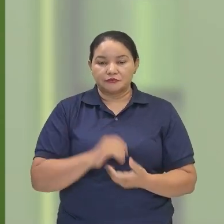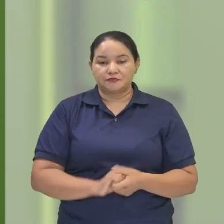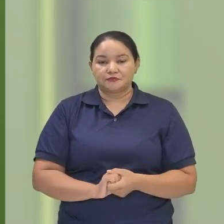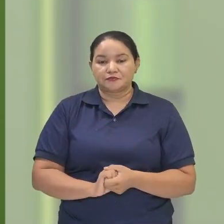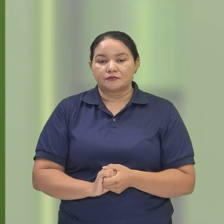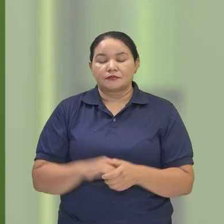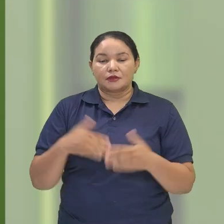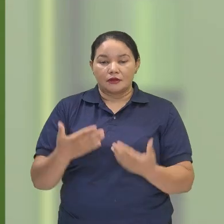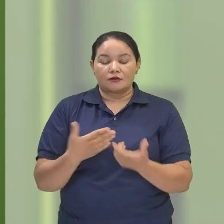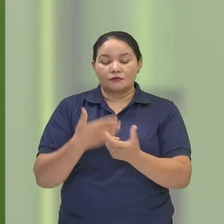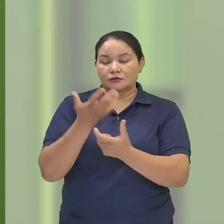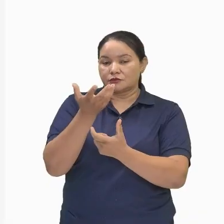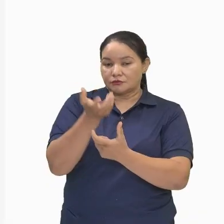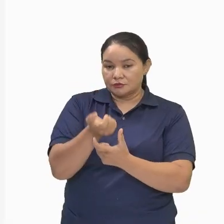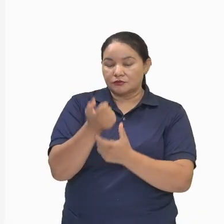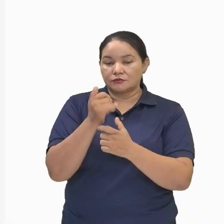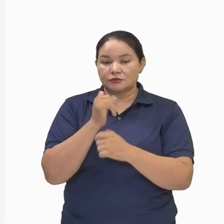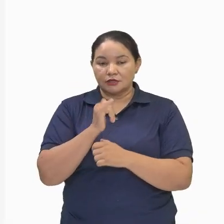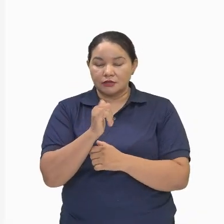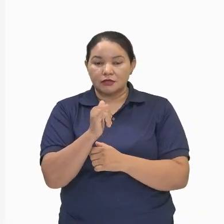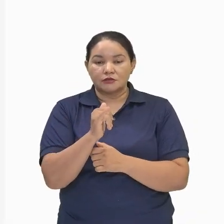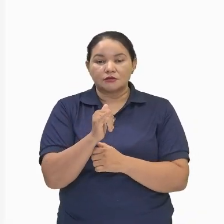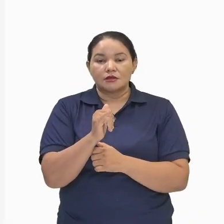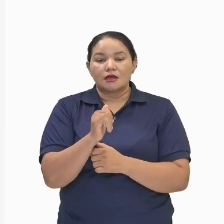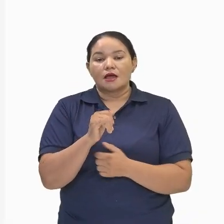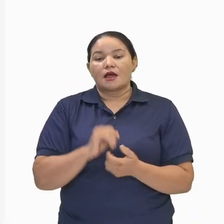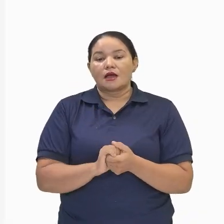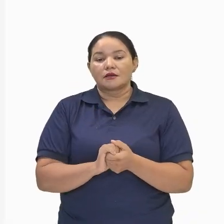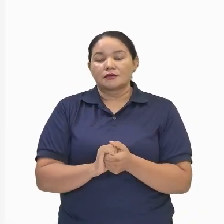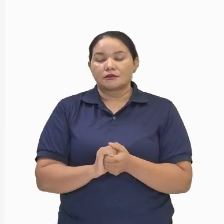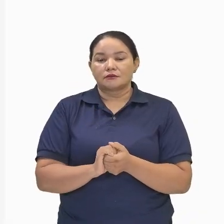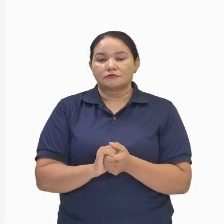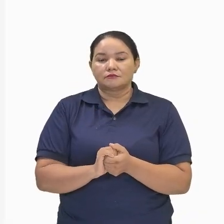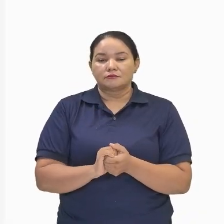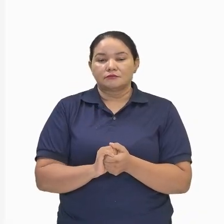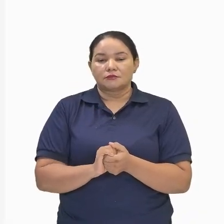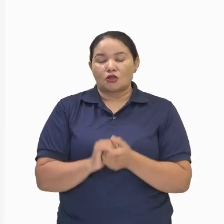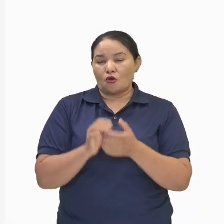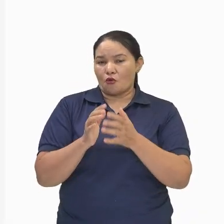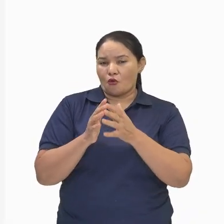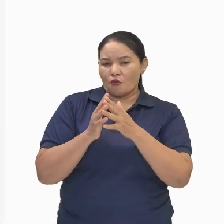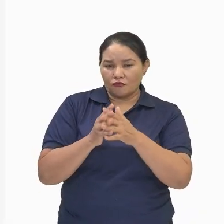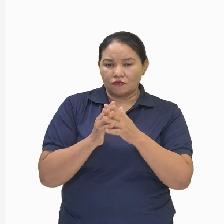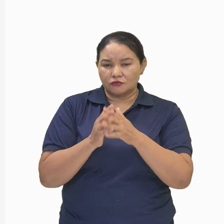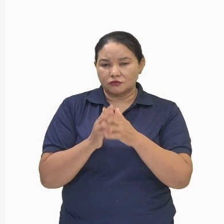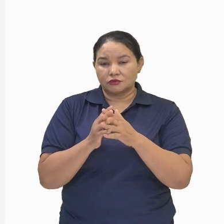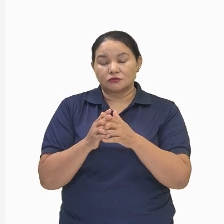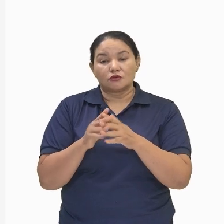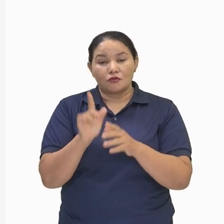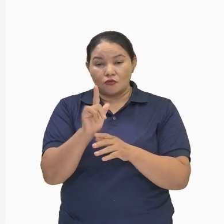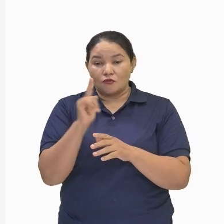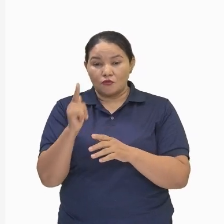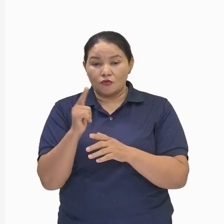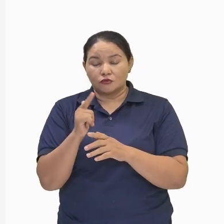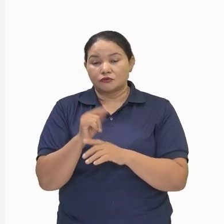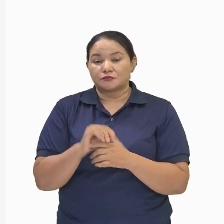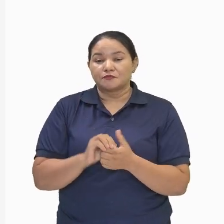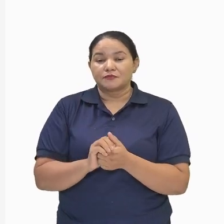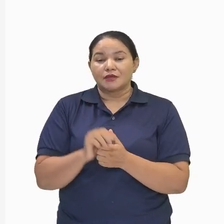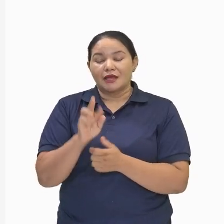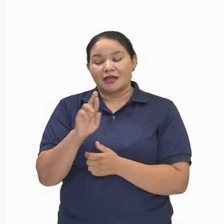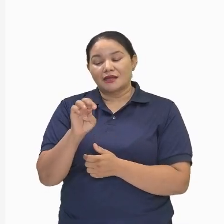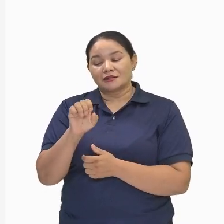receptores elétricos não podem ser confundidos com resistores elétricos ou com geradores